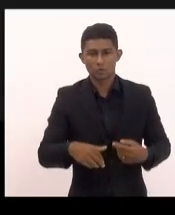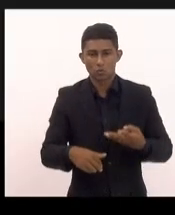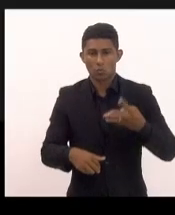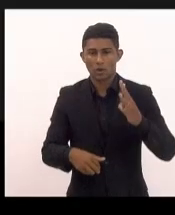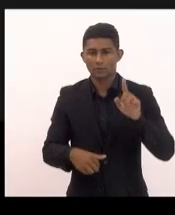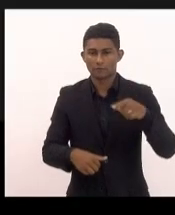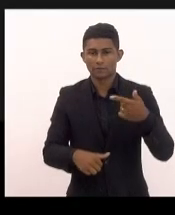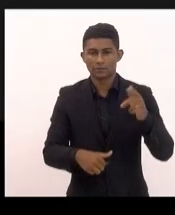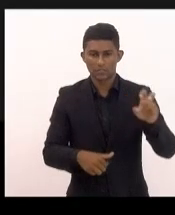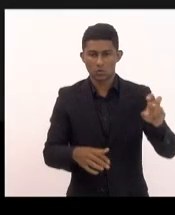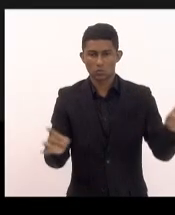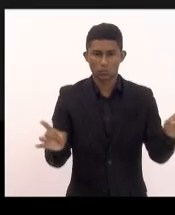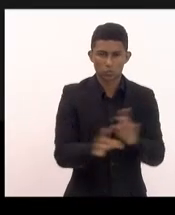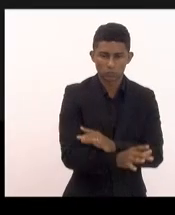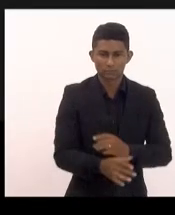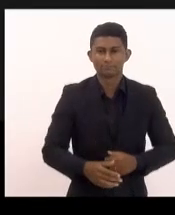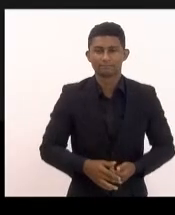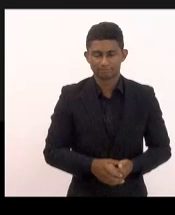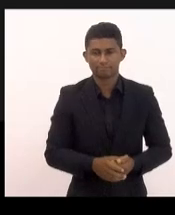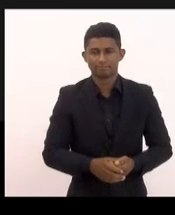minutos.